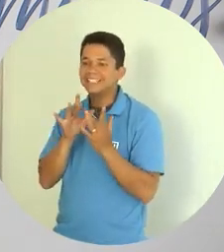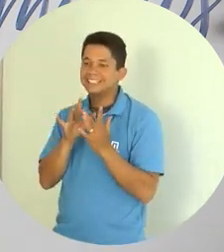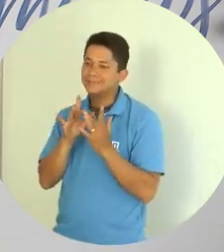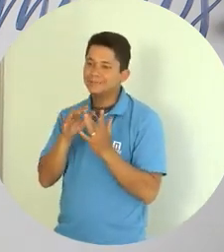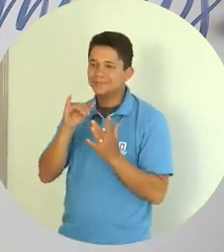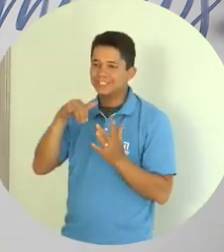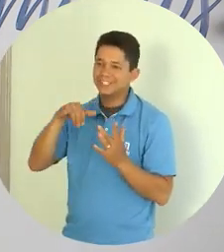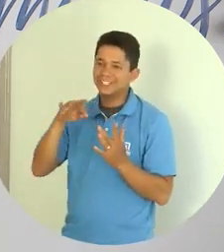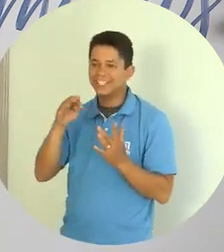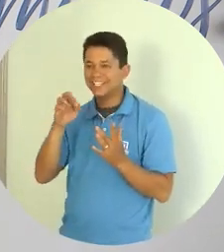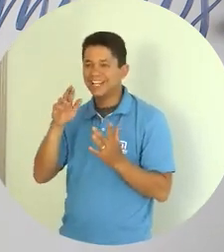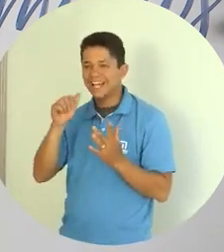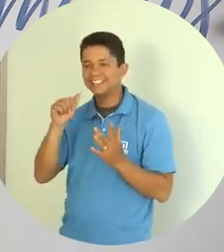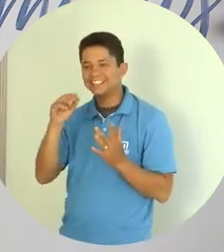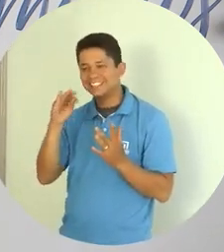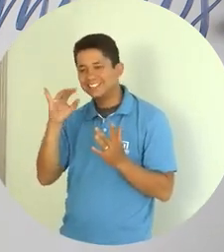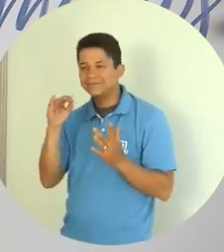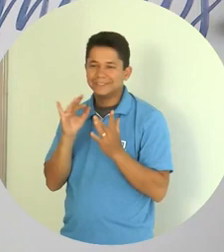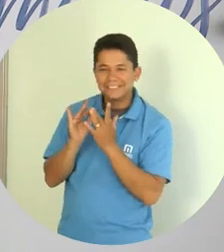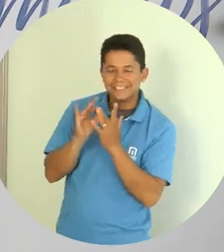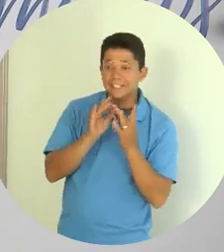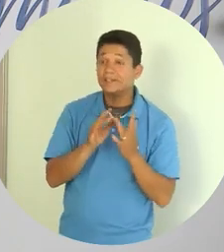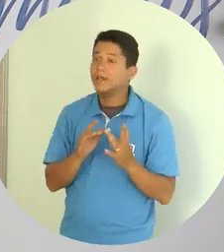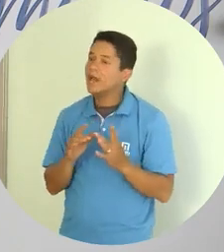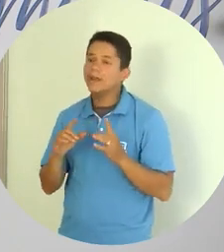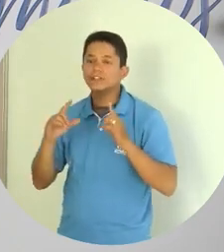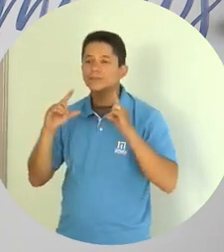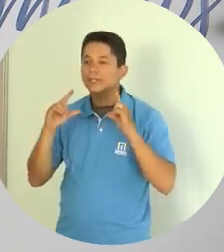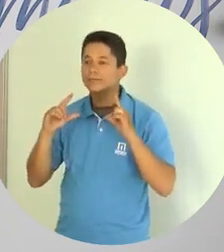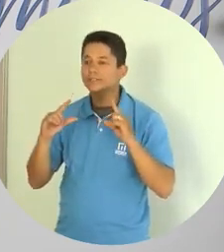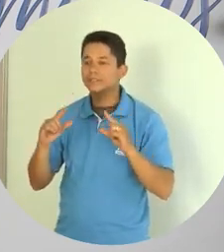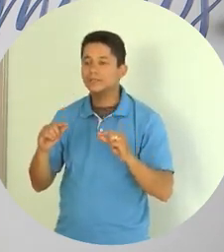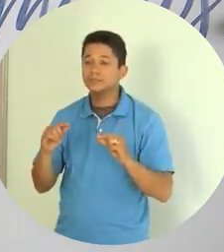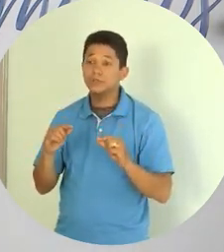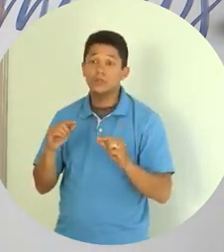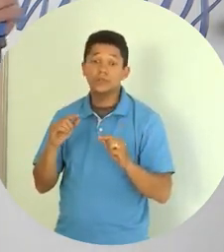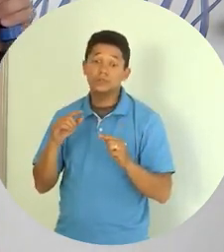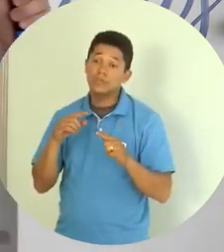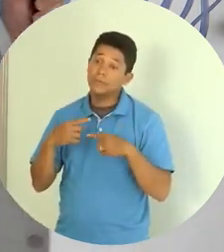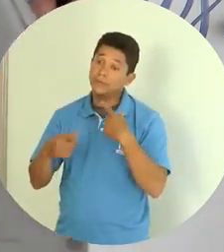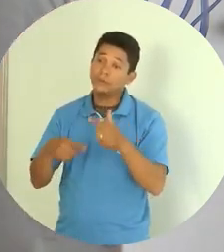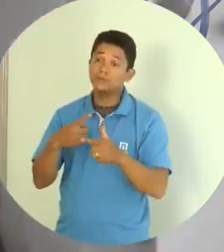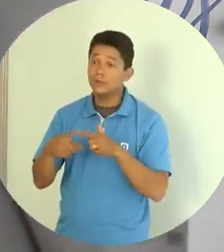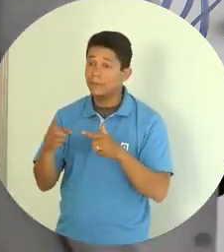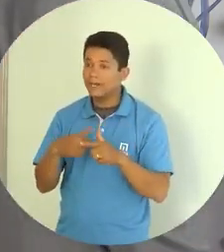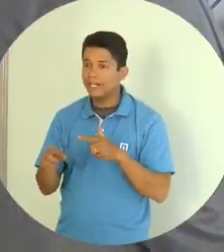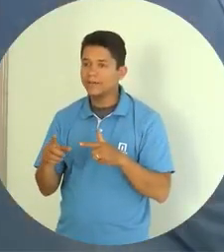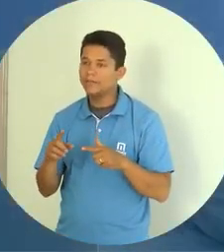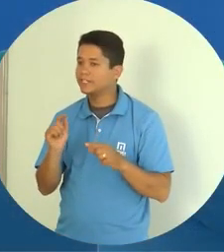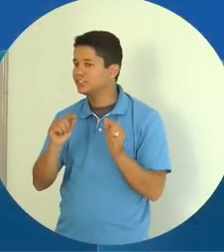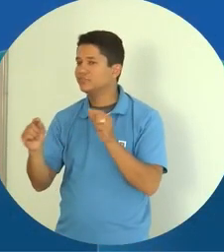isso, minimizar absolutamente qualquer problema das estacas.